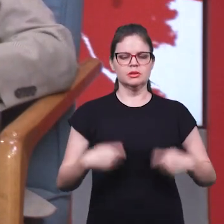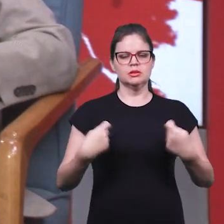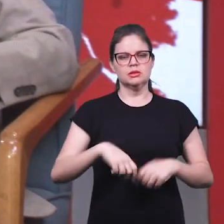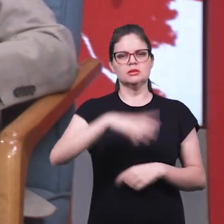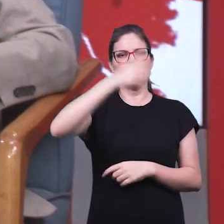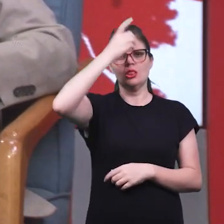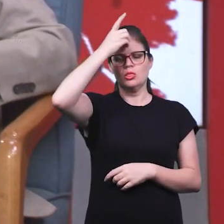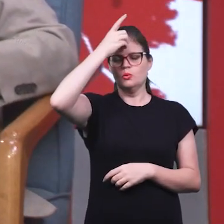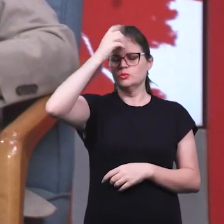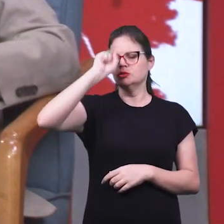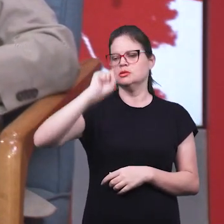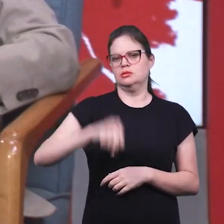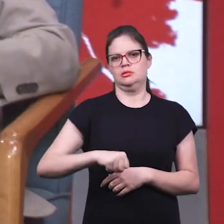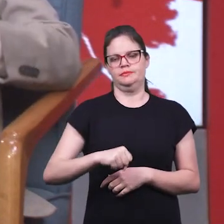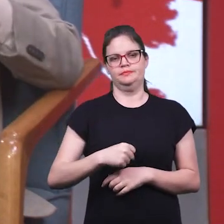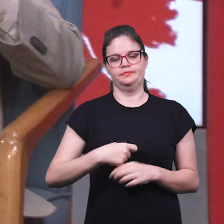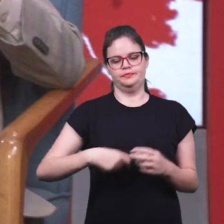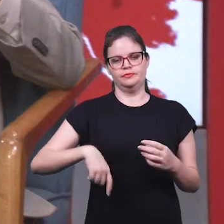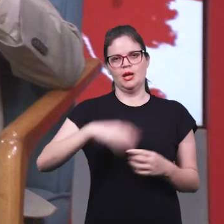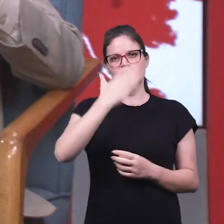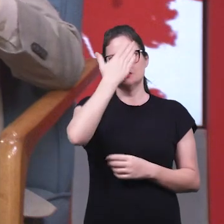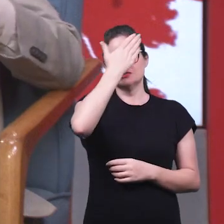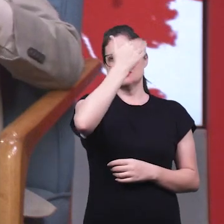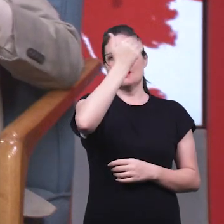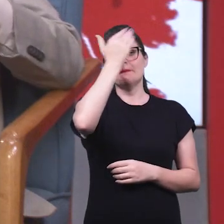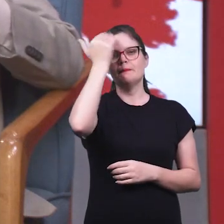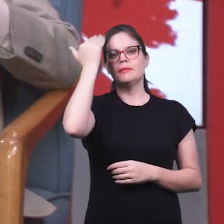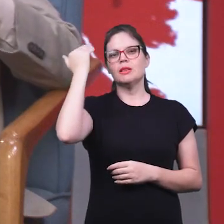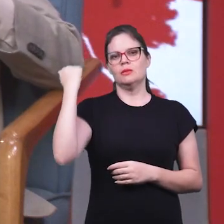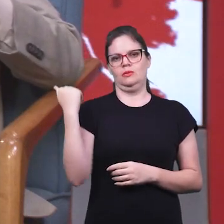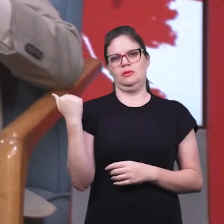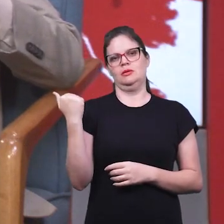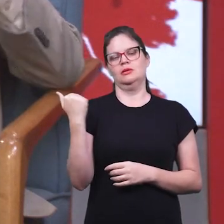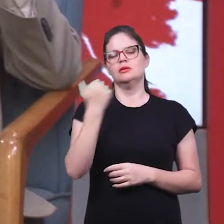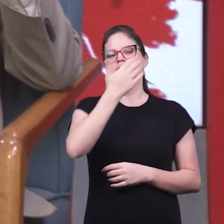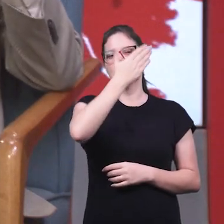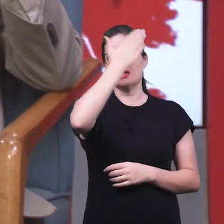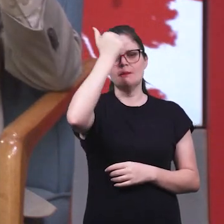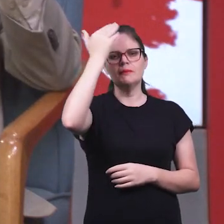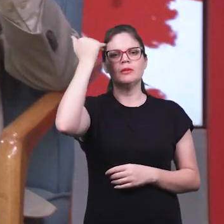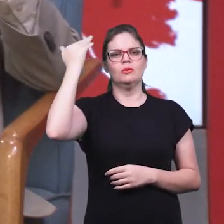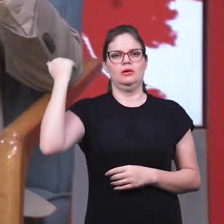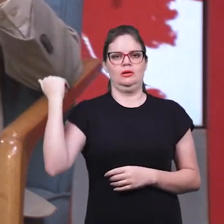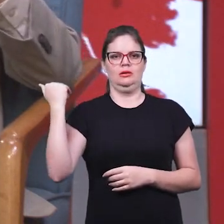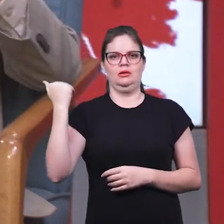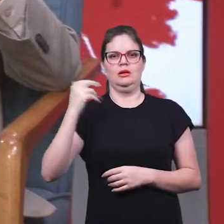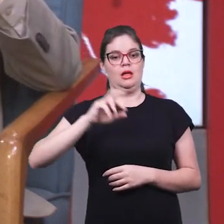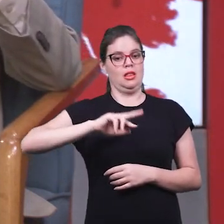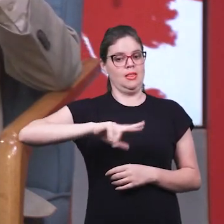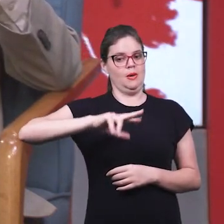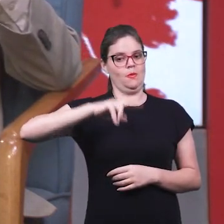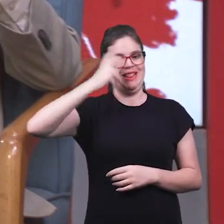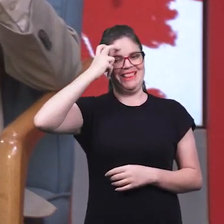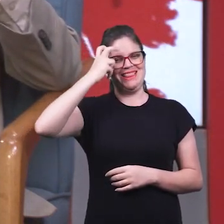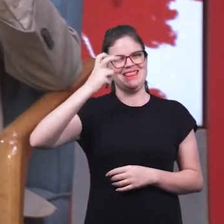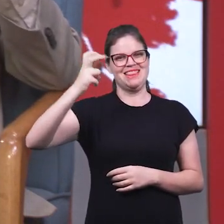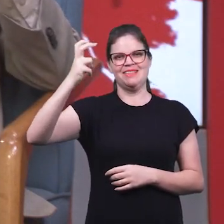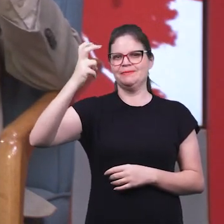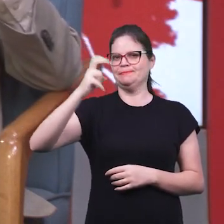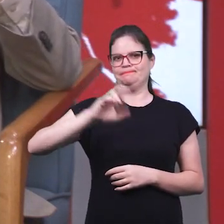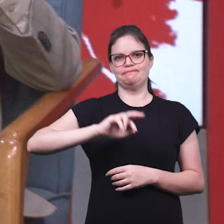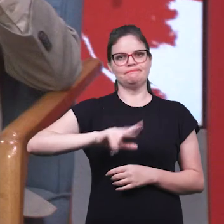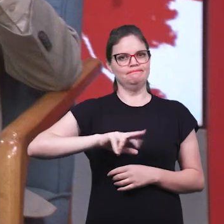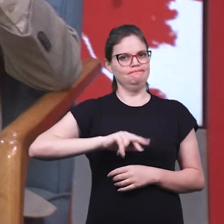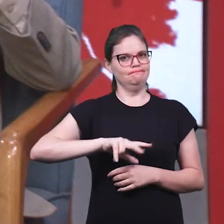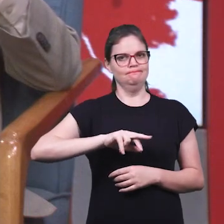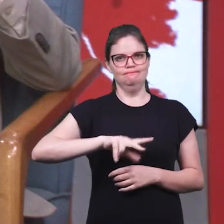dons espirituais, sem dúvida. Sabedoria. Por que sabedoria? Sabedoria não é inteligência,